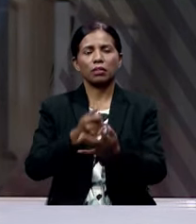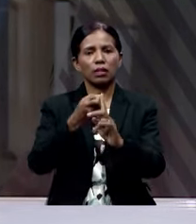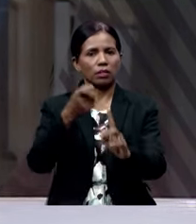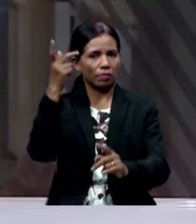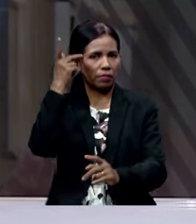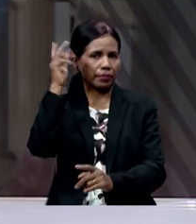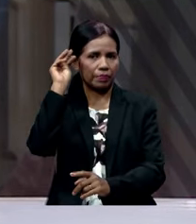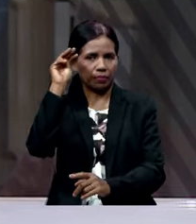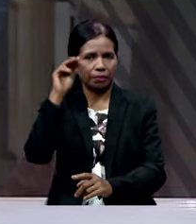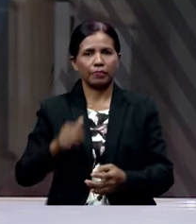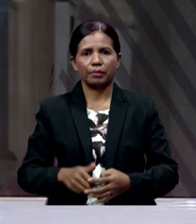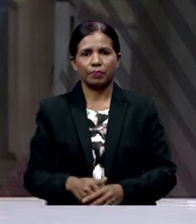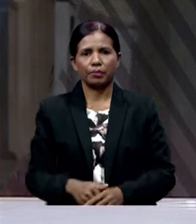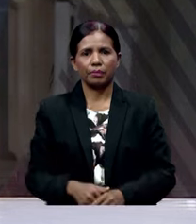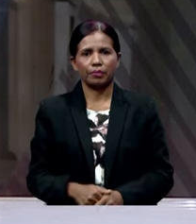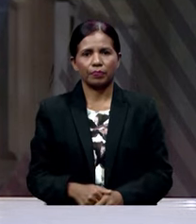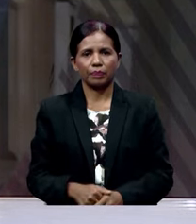primeiro-ministro.